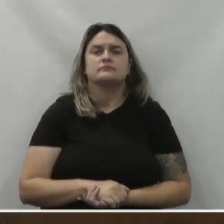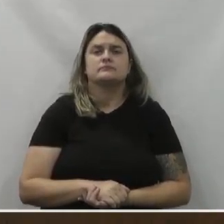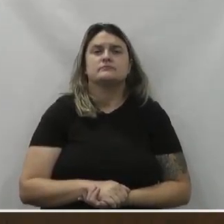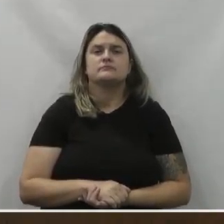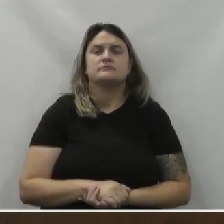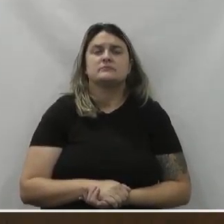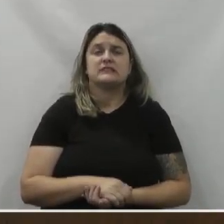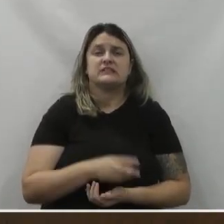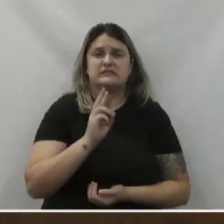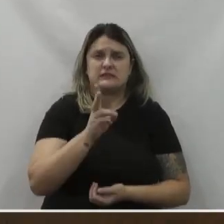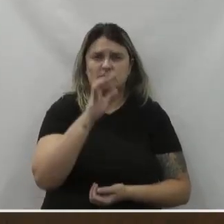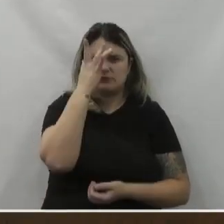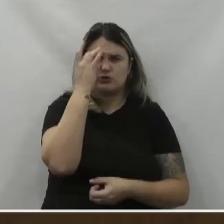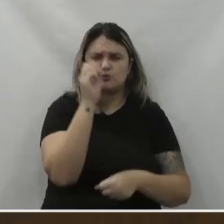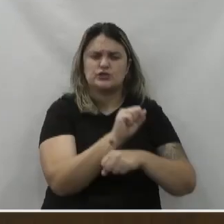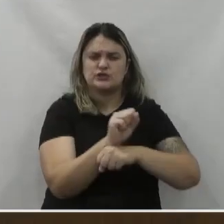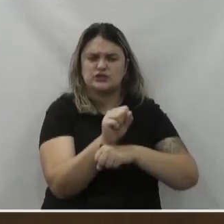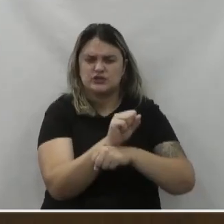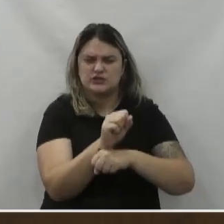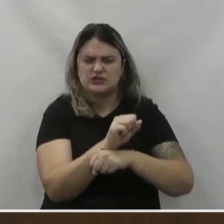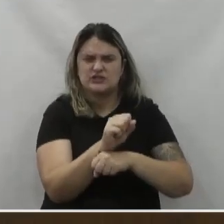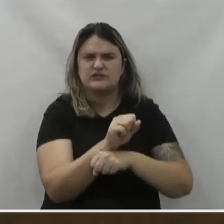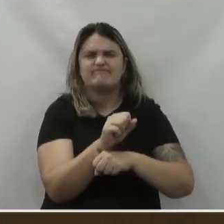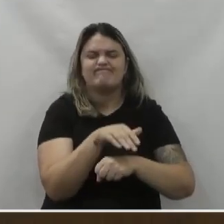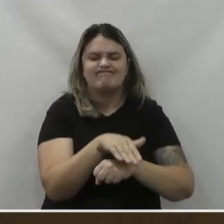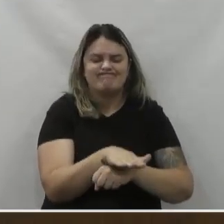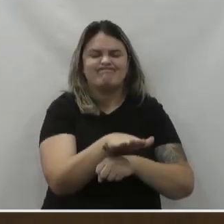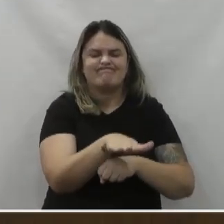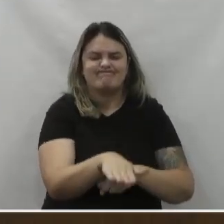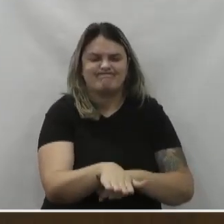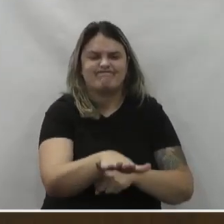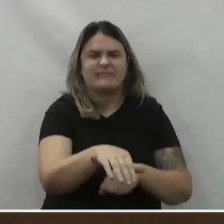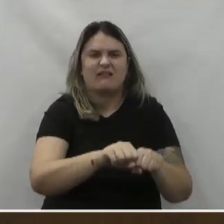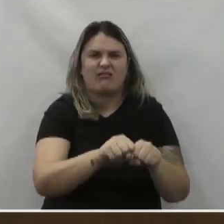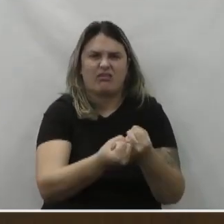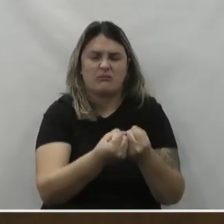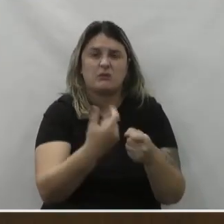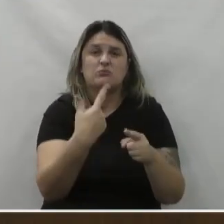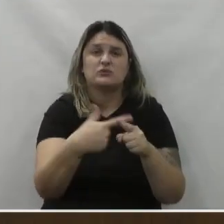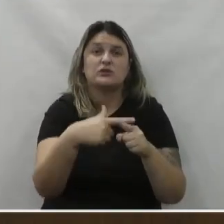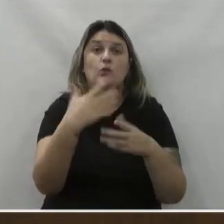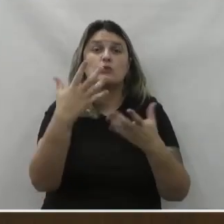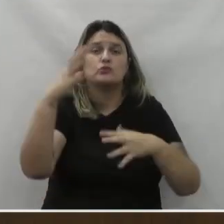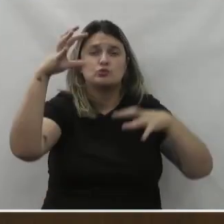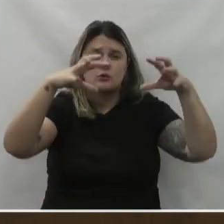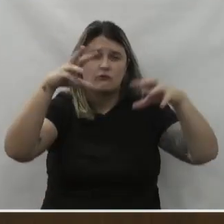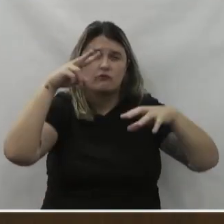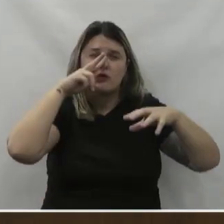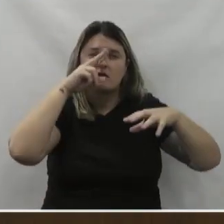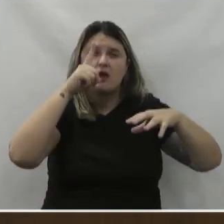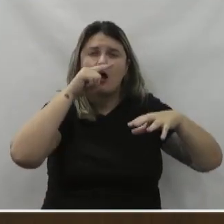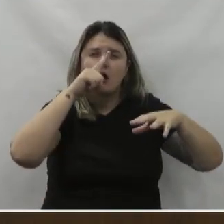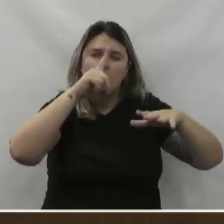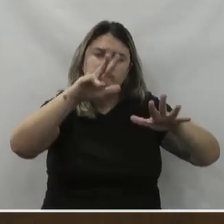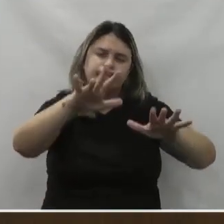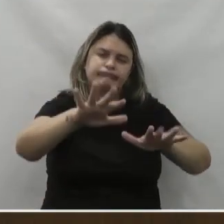tem causado processo de erosão com o escoamento da água das chuvas. Isso compromete